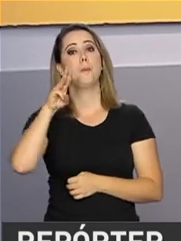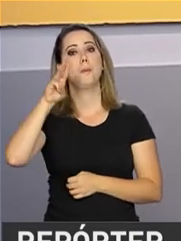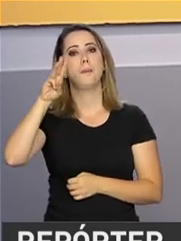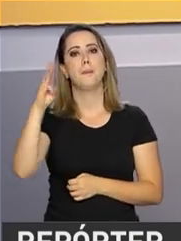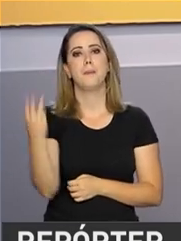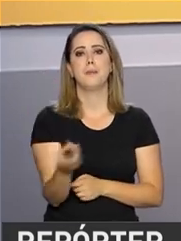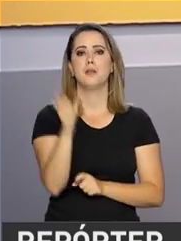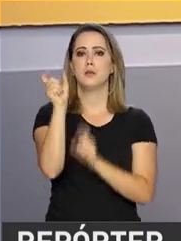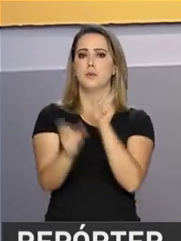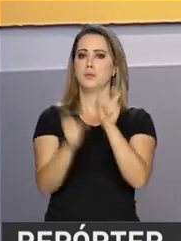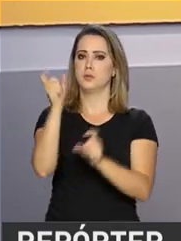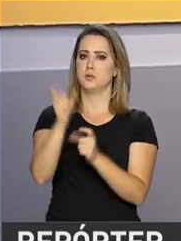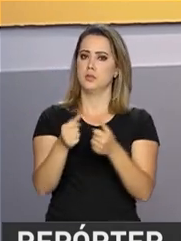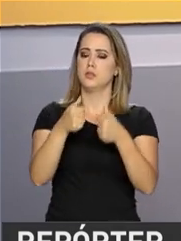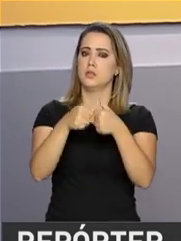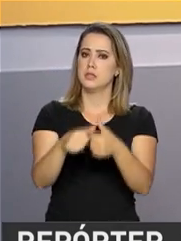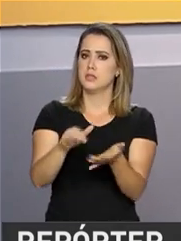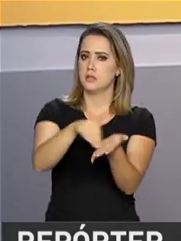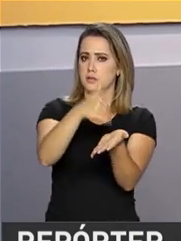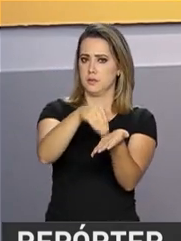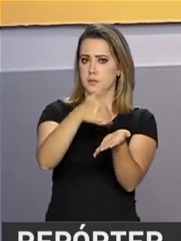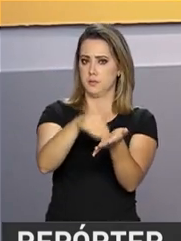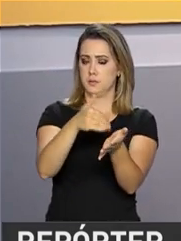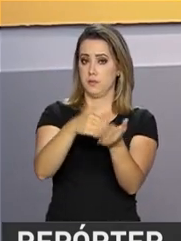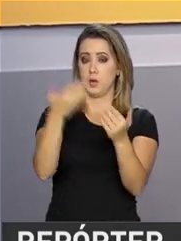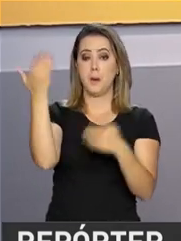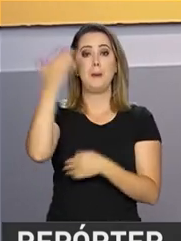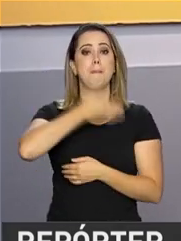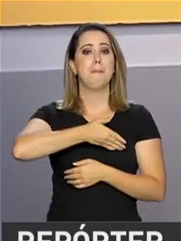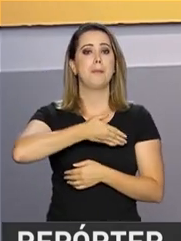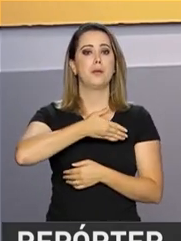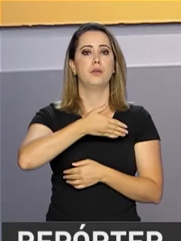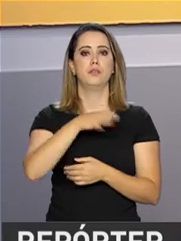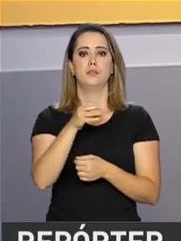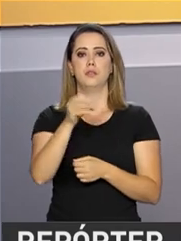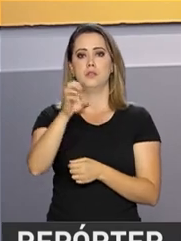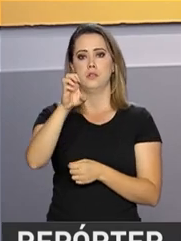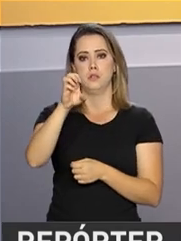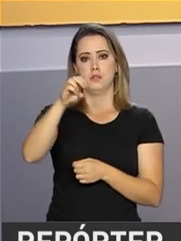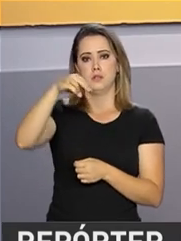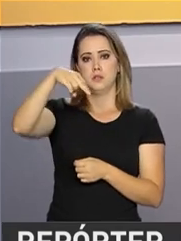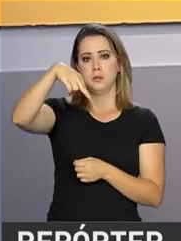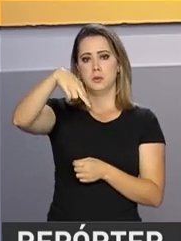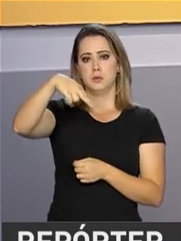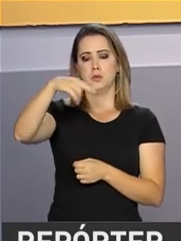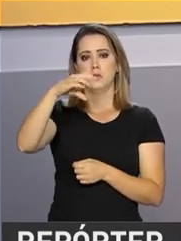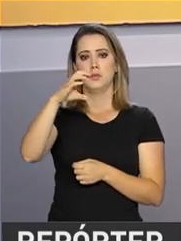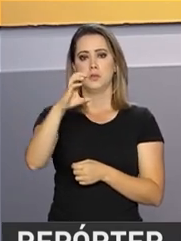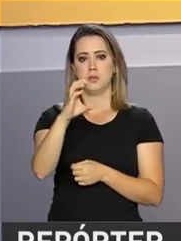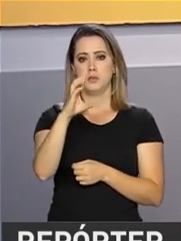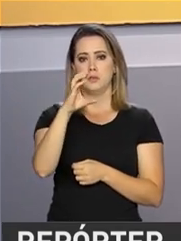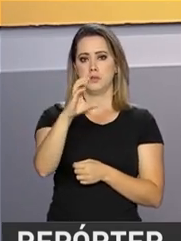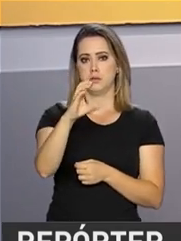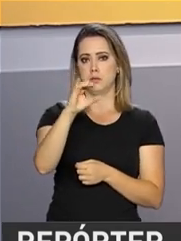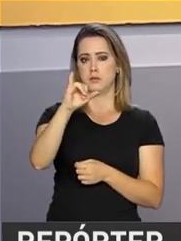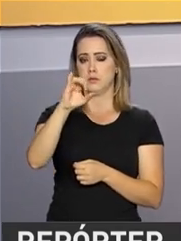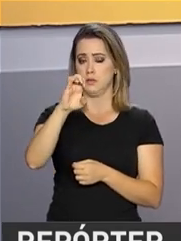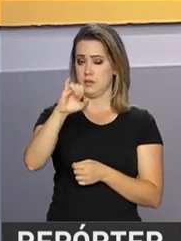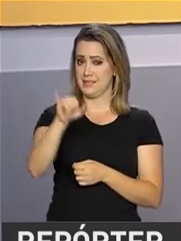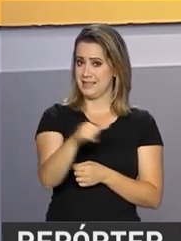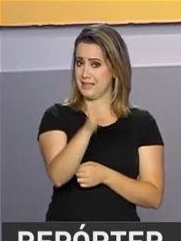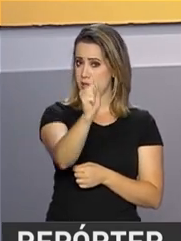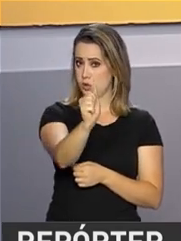500 mil brasileiros estão inscritos para fazer o exame nacional para certificação de competências de jovens